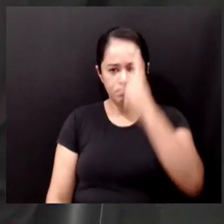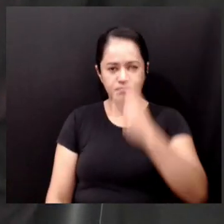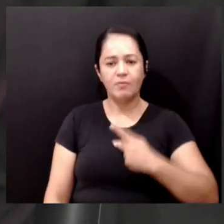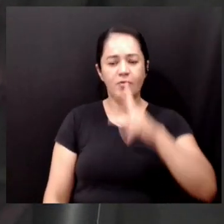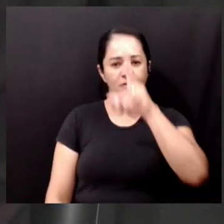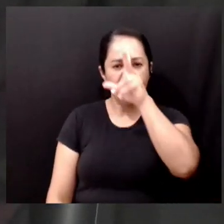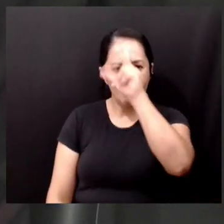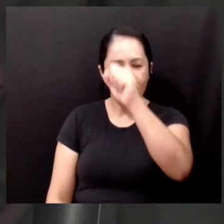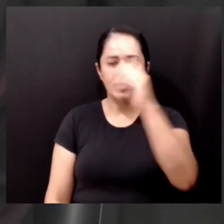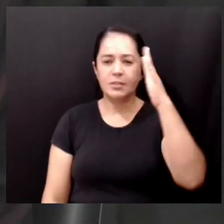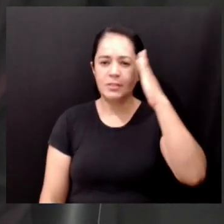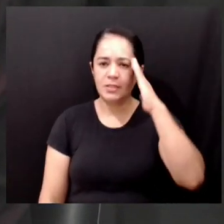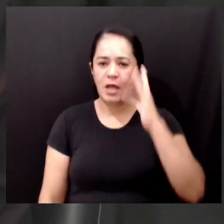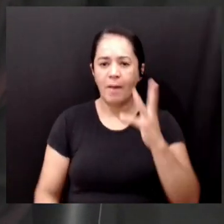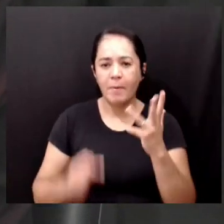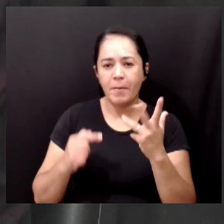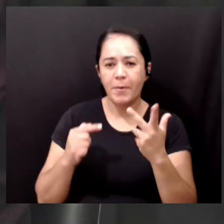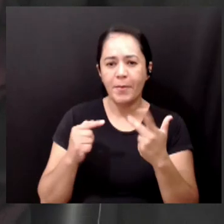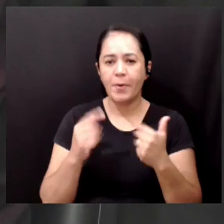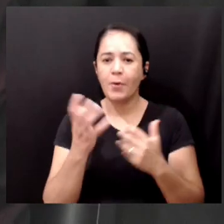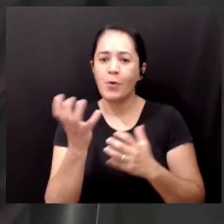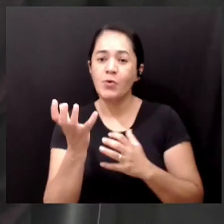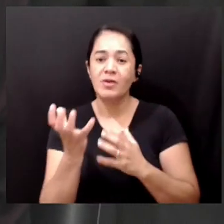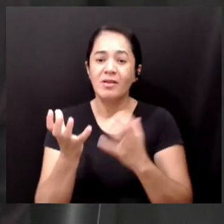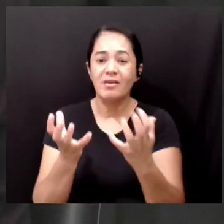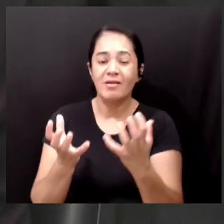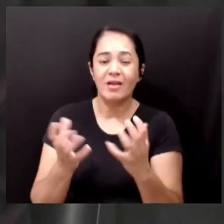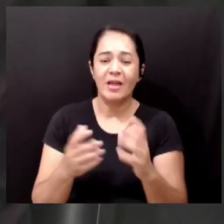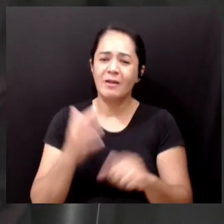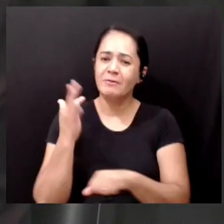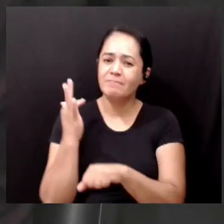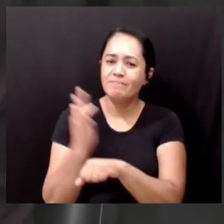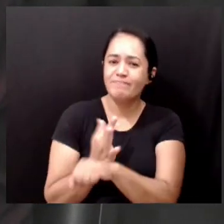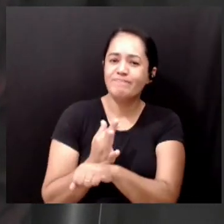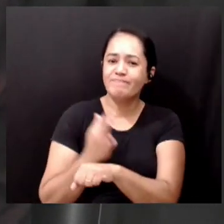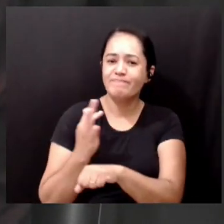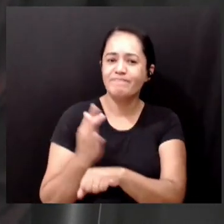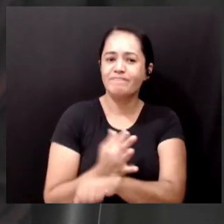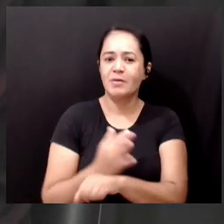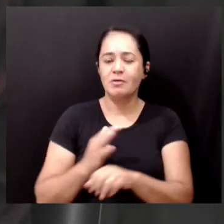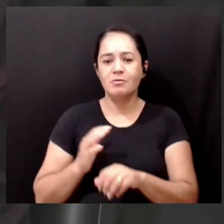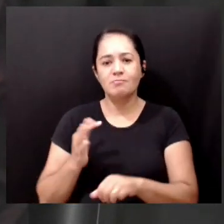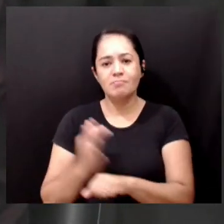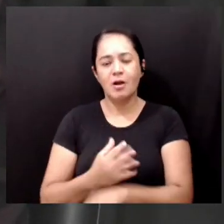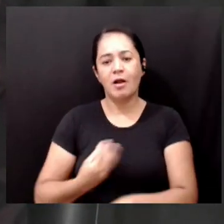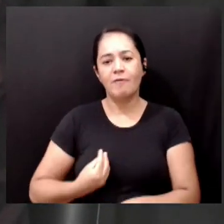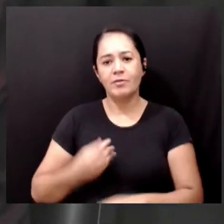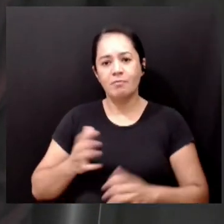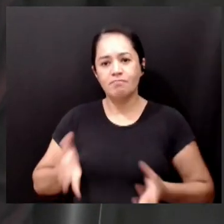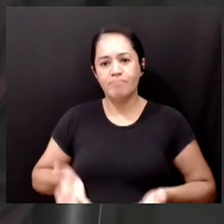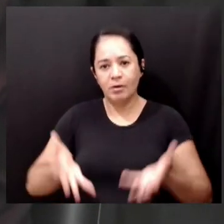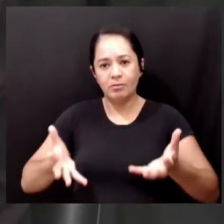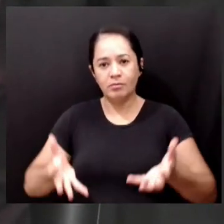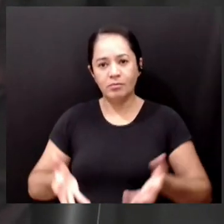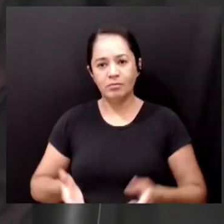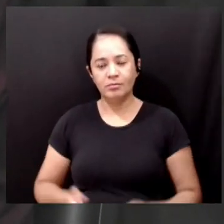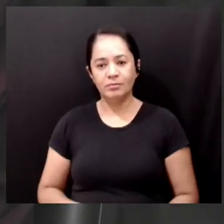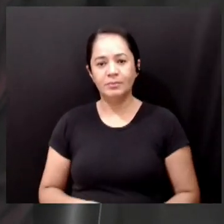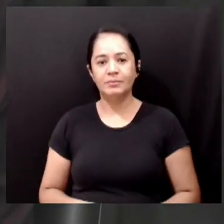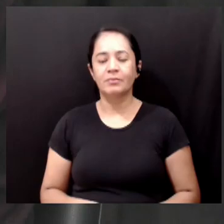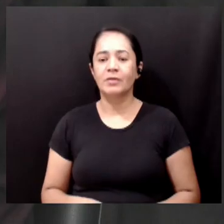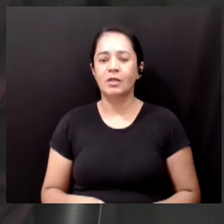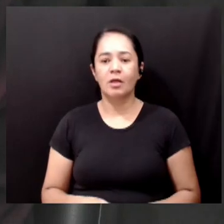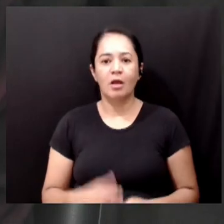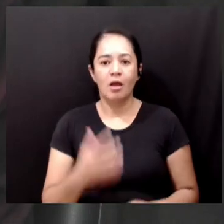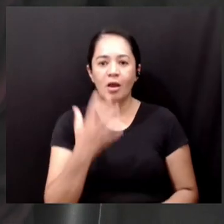é uma pessoa que aguenta todo o tranco que a vida pode dar. E aquilo me encantou naquele momento,